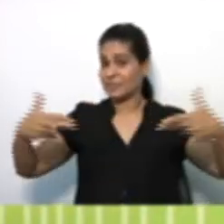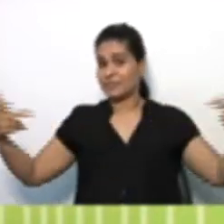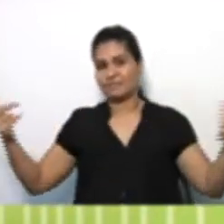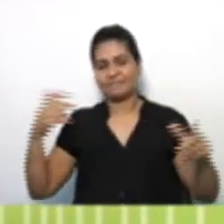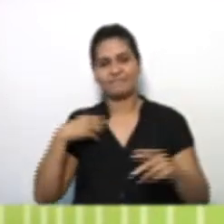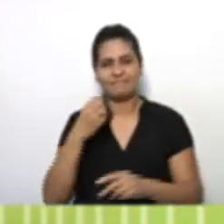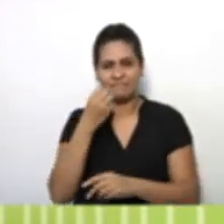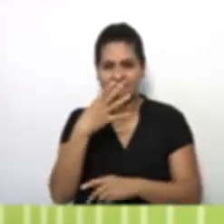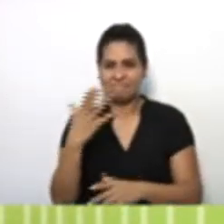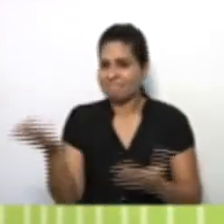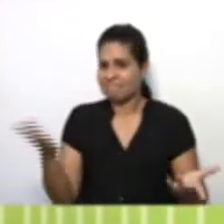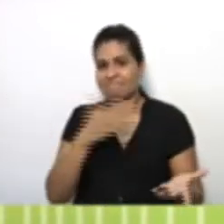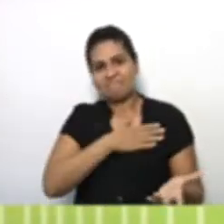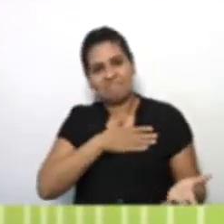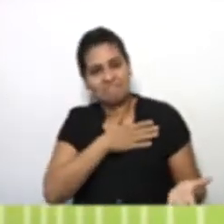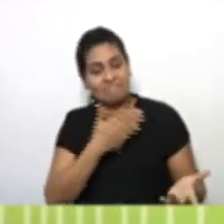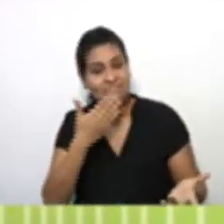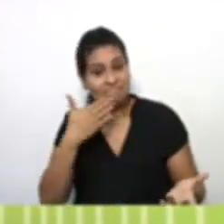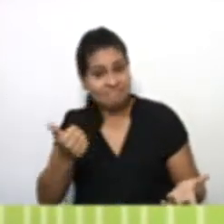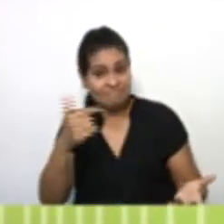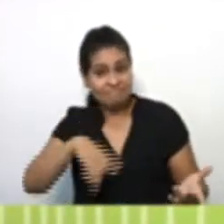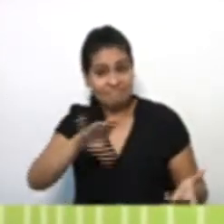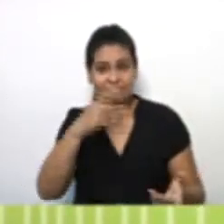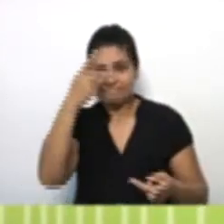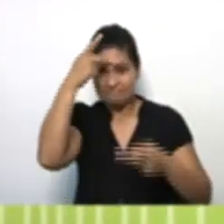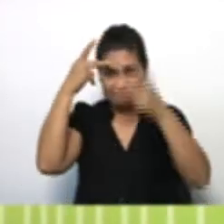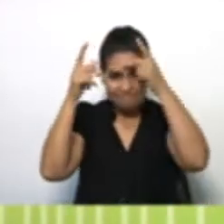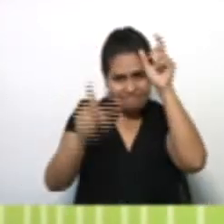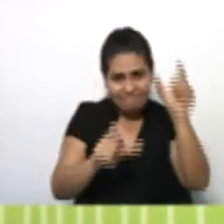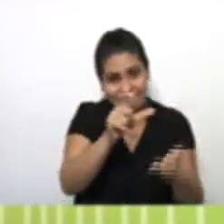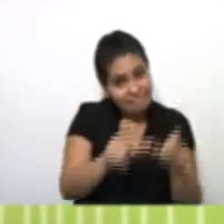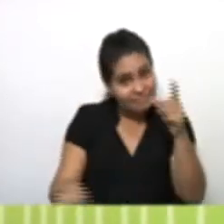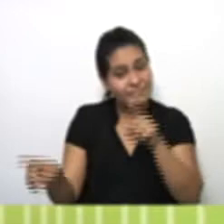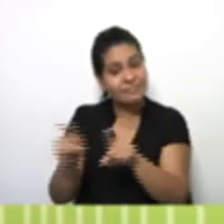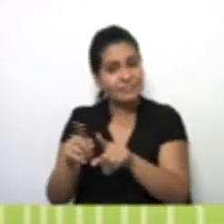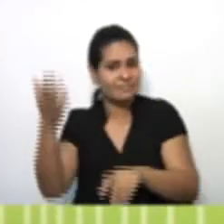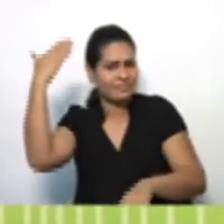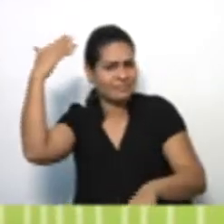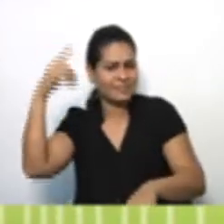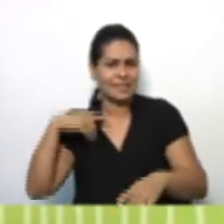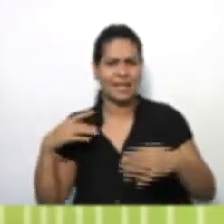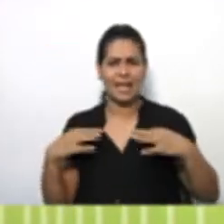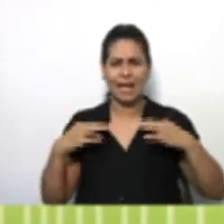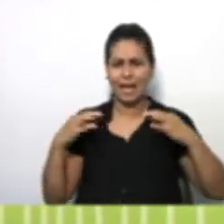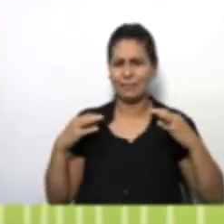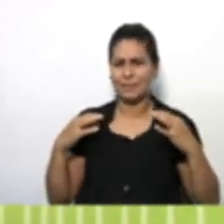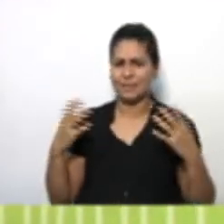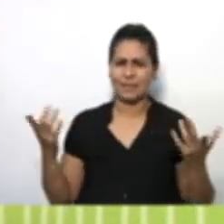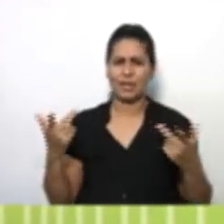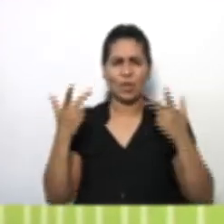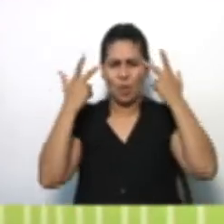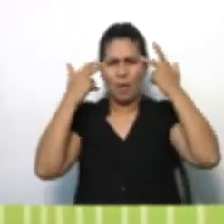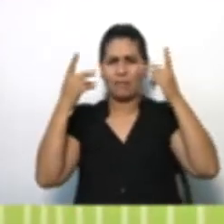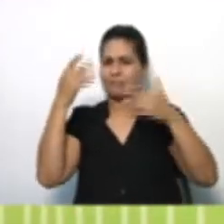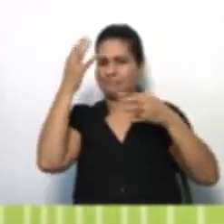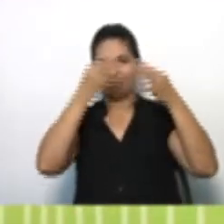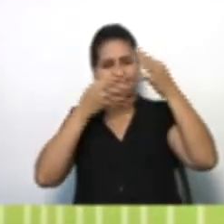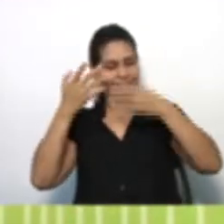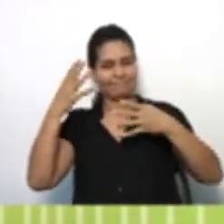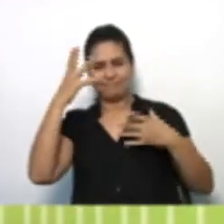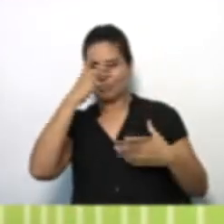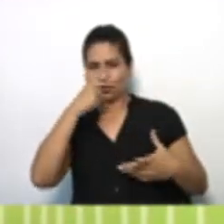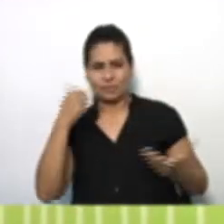aí muito mais benefícios, né, para nós consumidores, né? Antigamente as camisas, na verdade, não eram camisas assim bonitas,